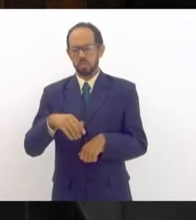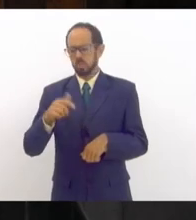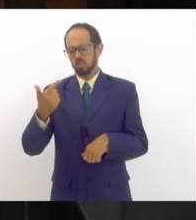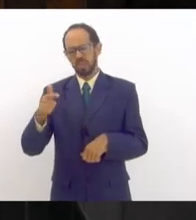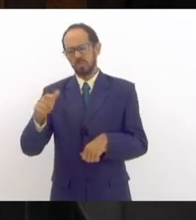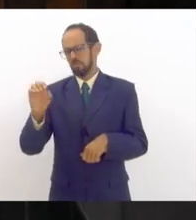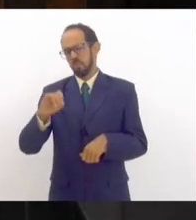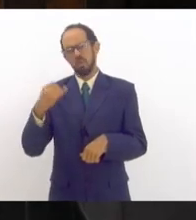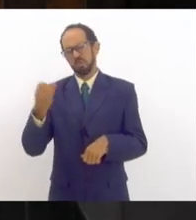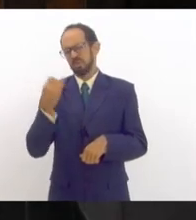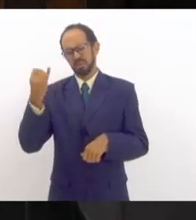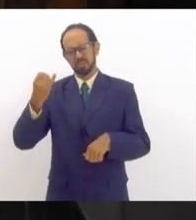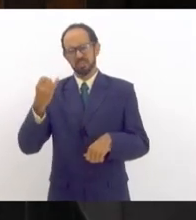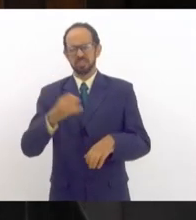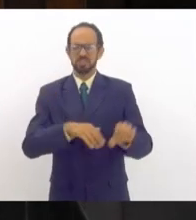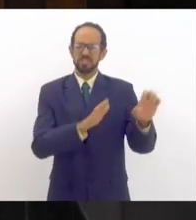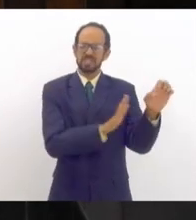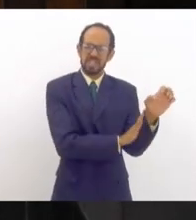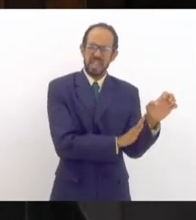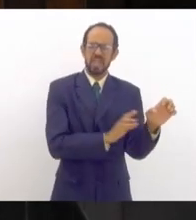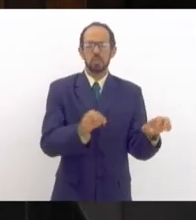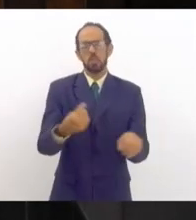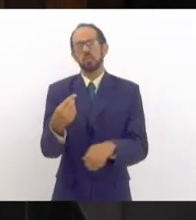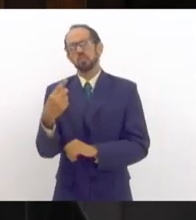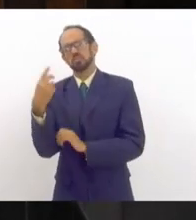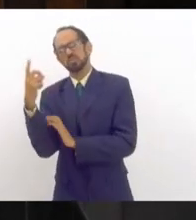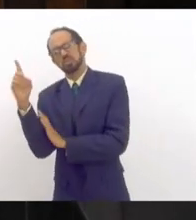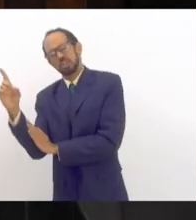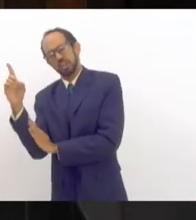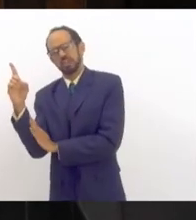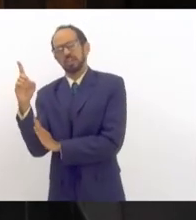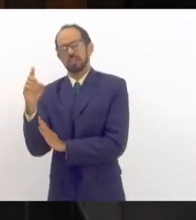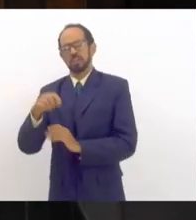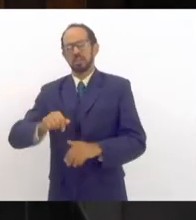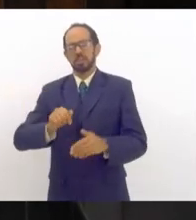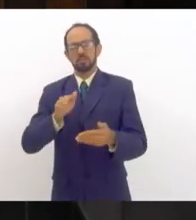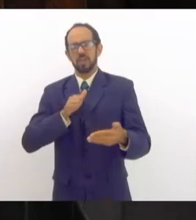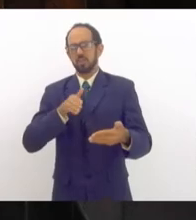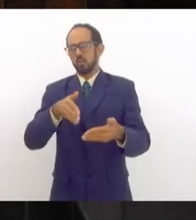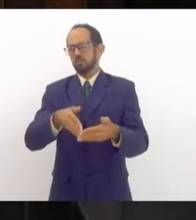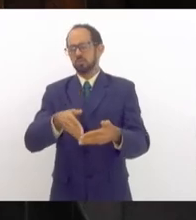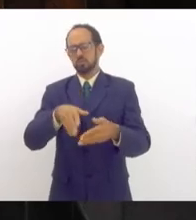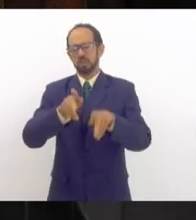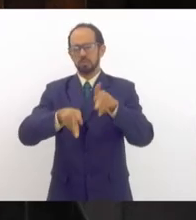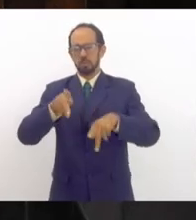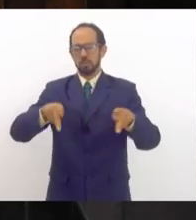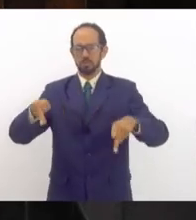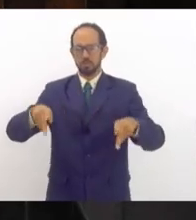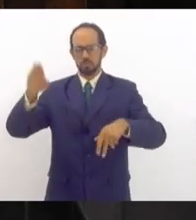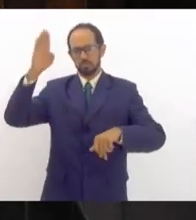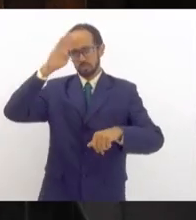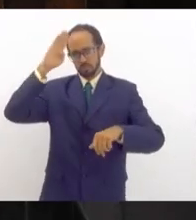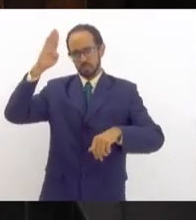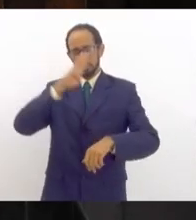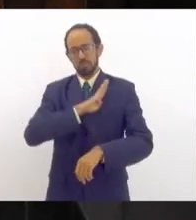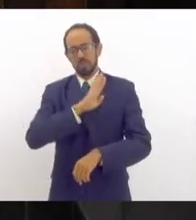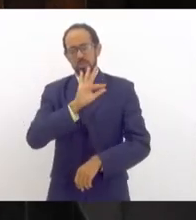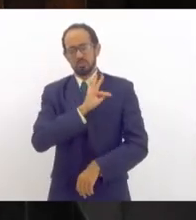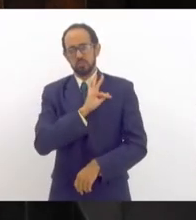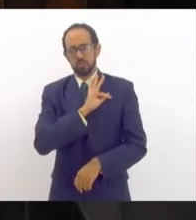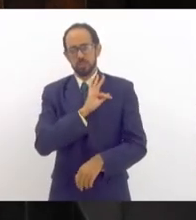direita se for de encontro ao bem-estar da população do Rio de Janeiro principalmente minha querida Baixada Fluminense